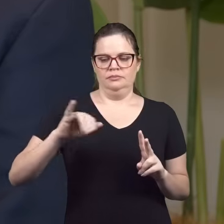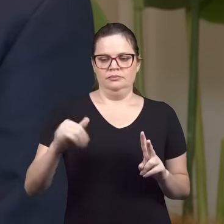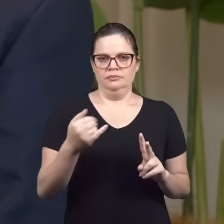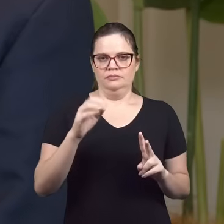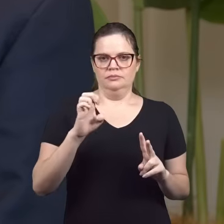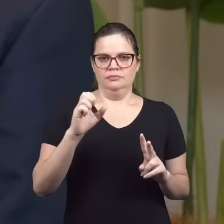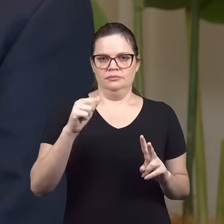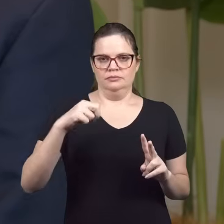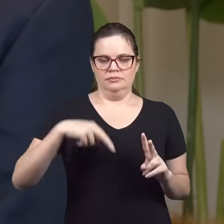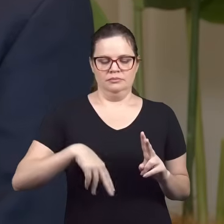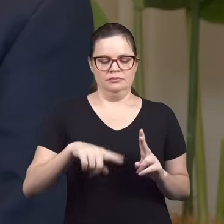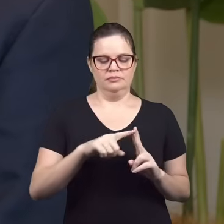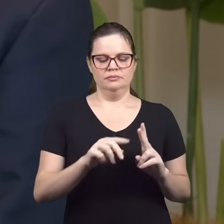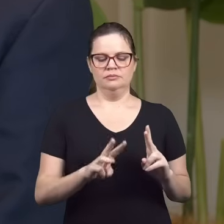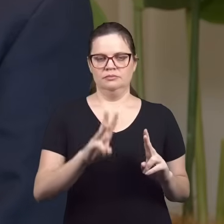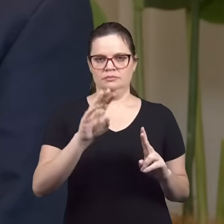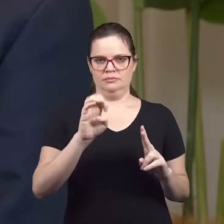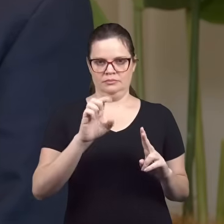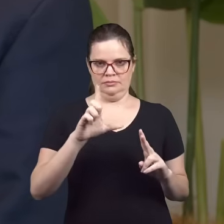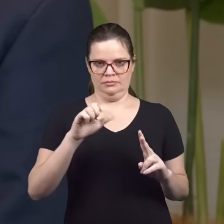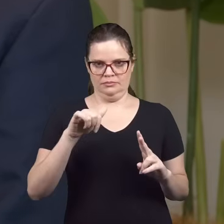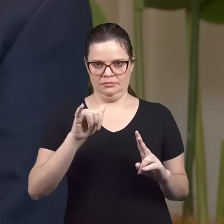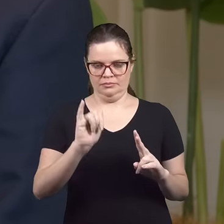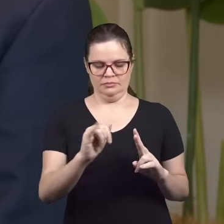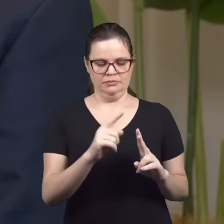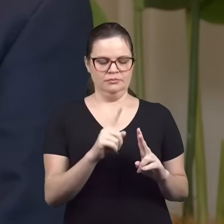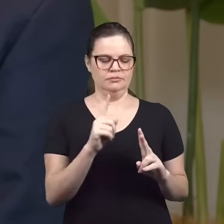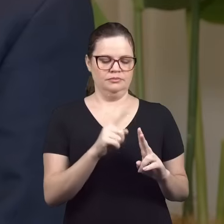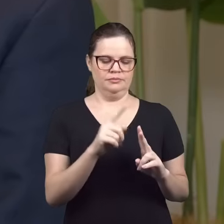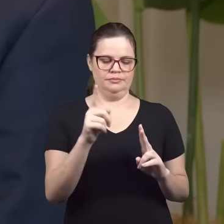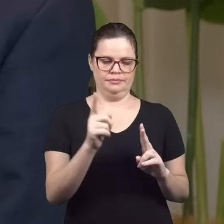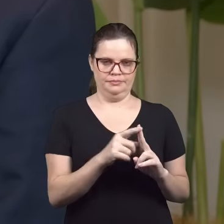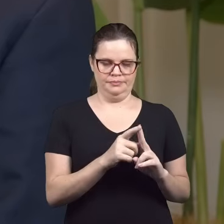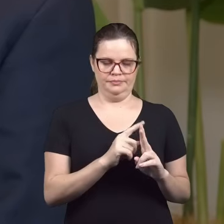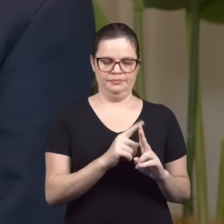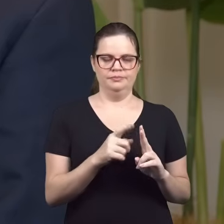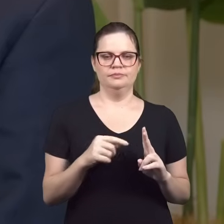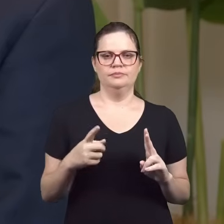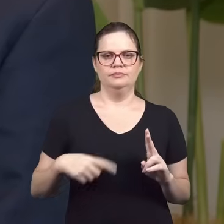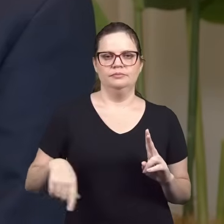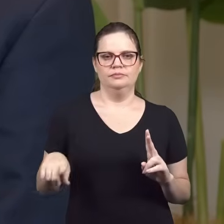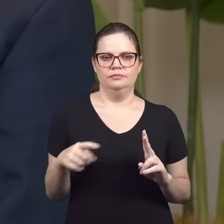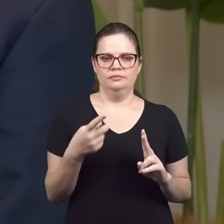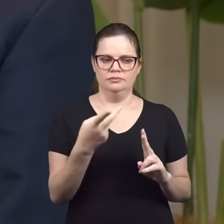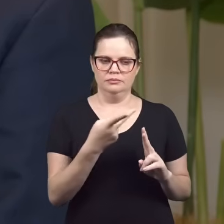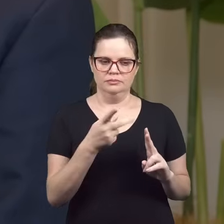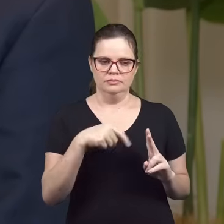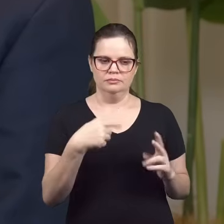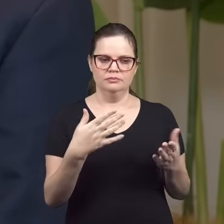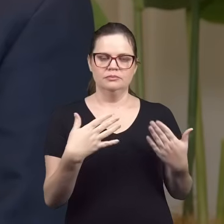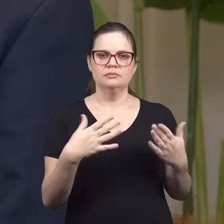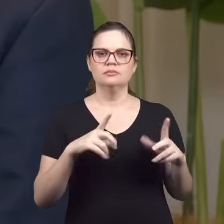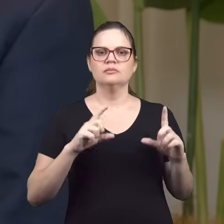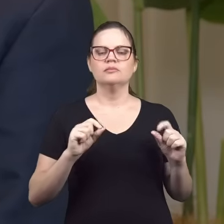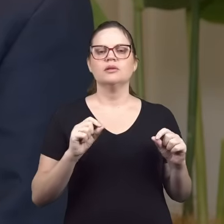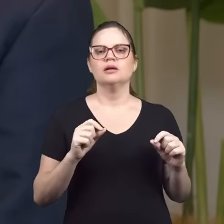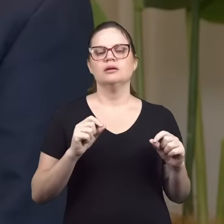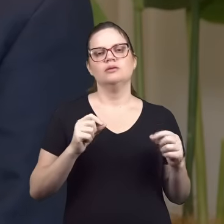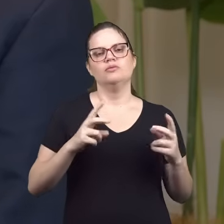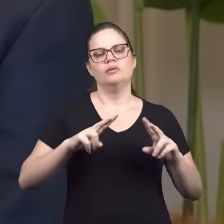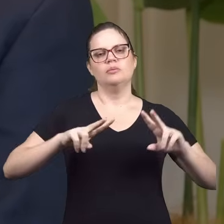compromisso. Nós vamos tratar de um tema aqui que é não beberemos vinho.